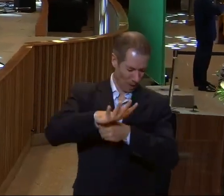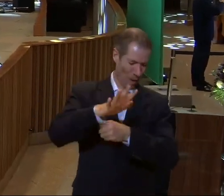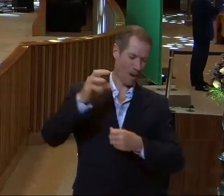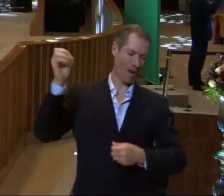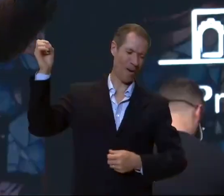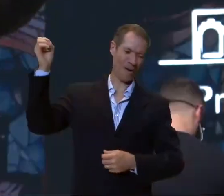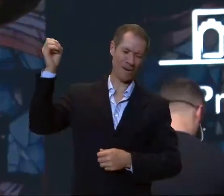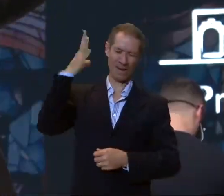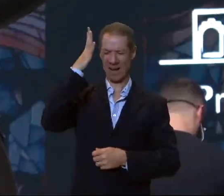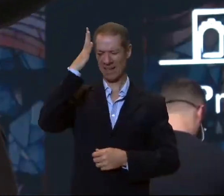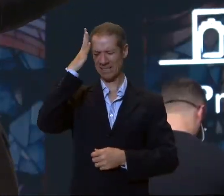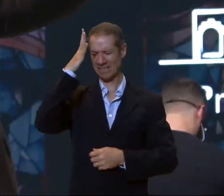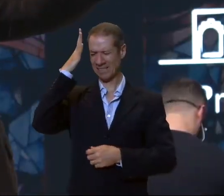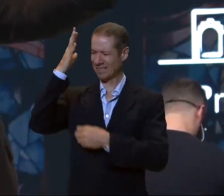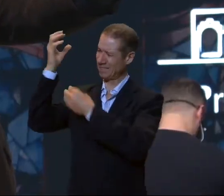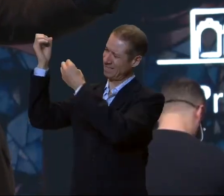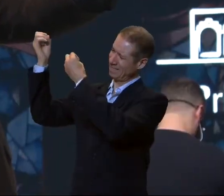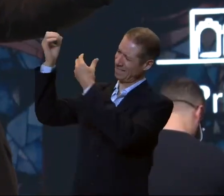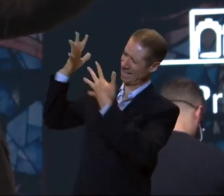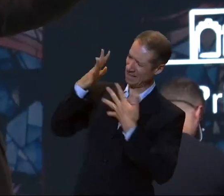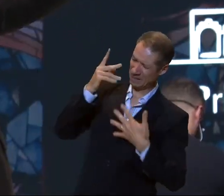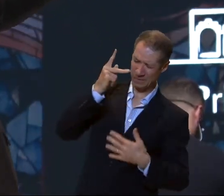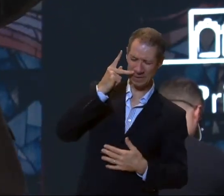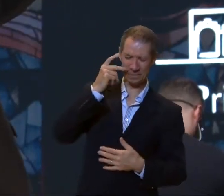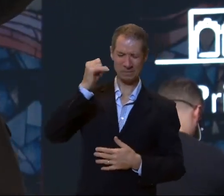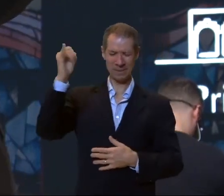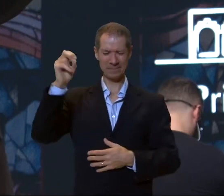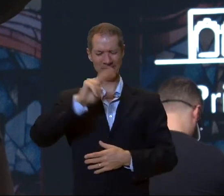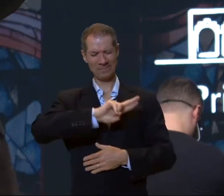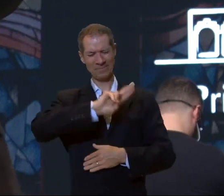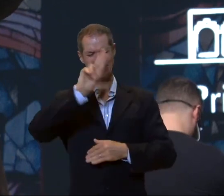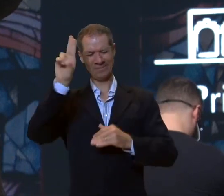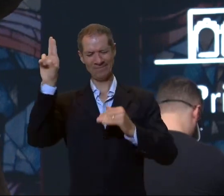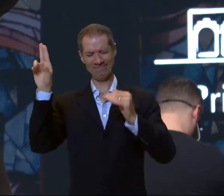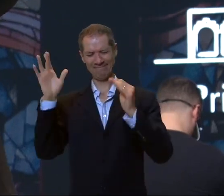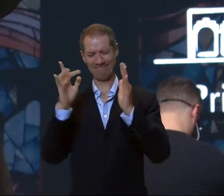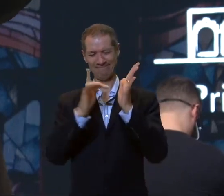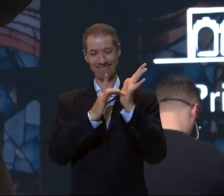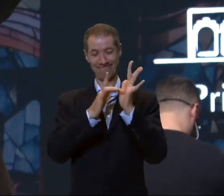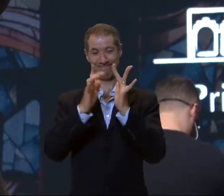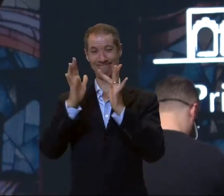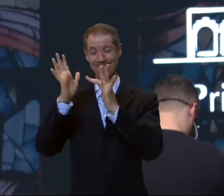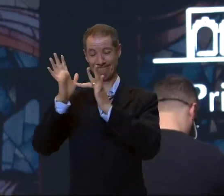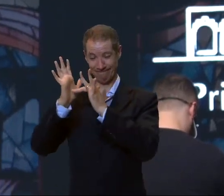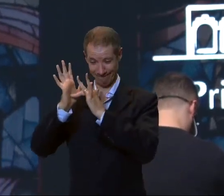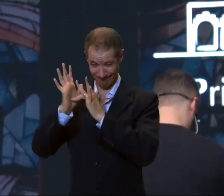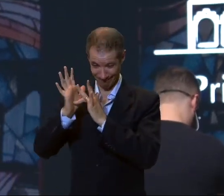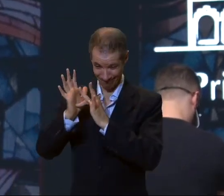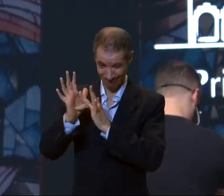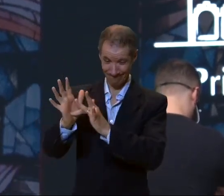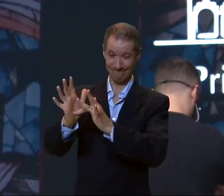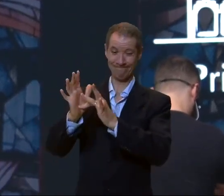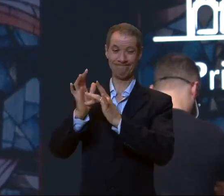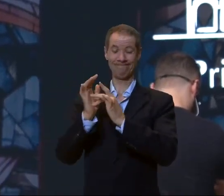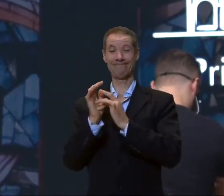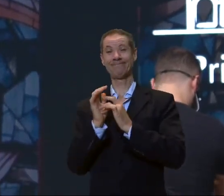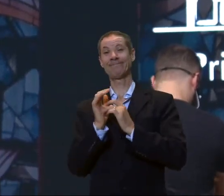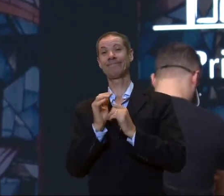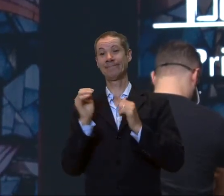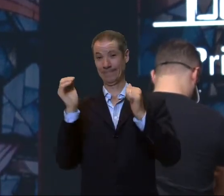graça. Me abençoa, Pai, em nome de